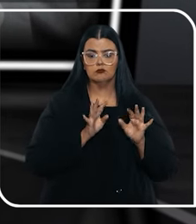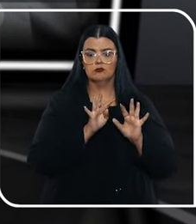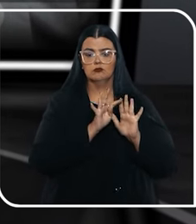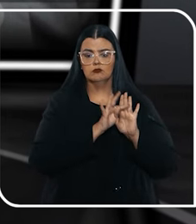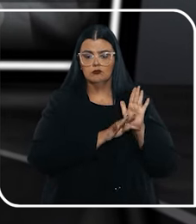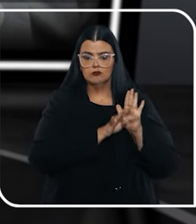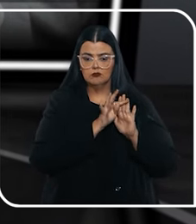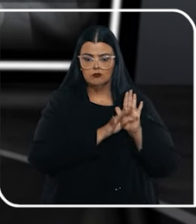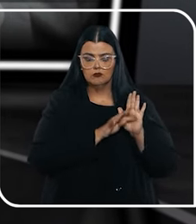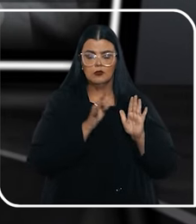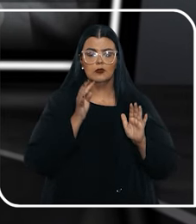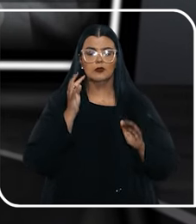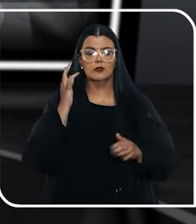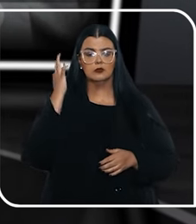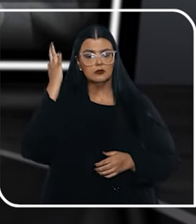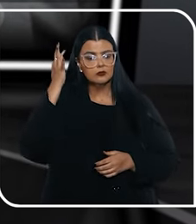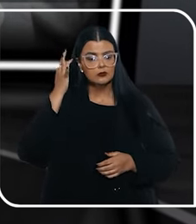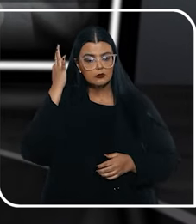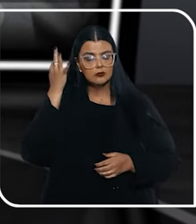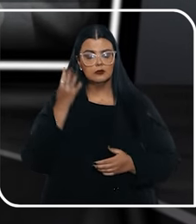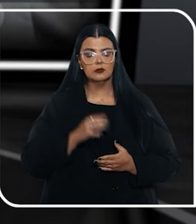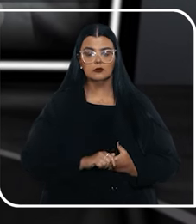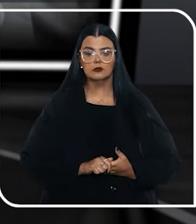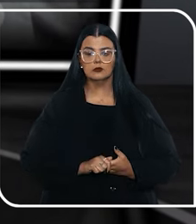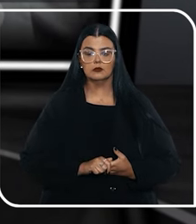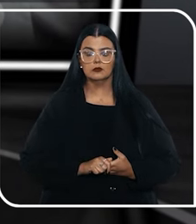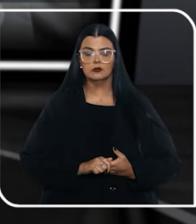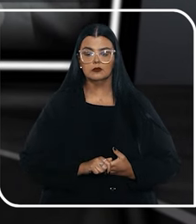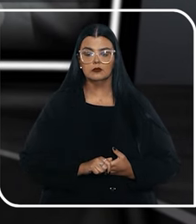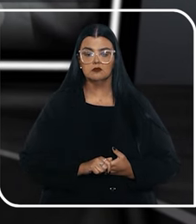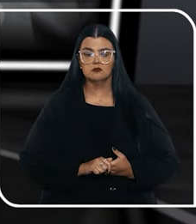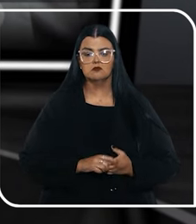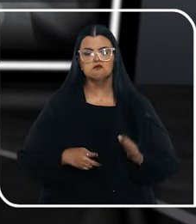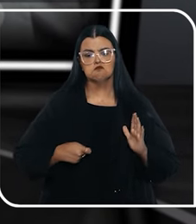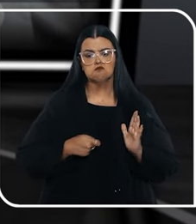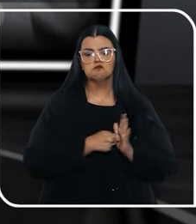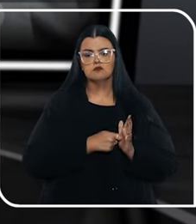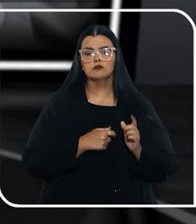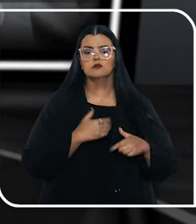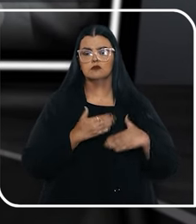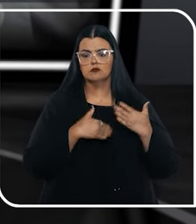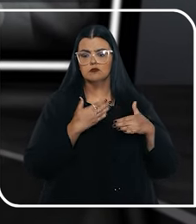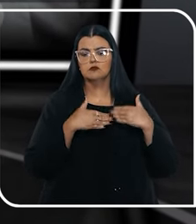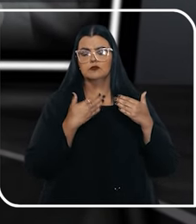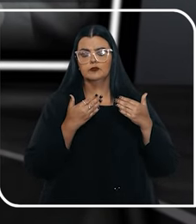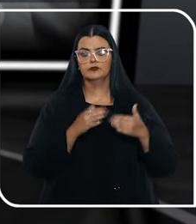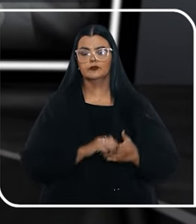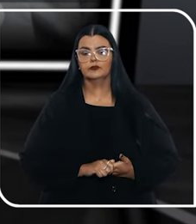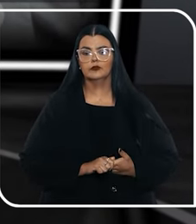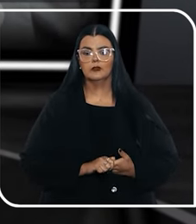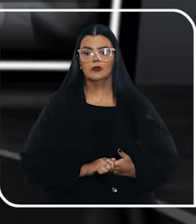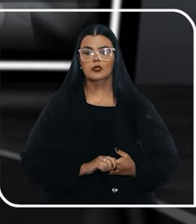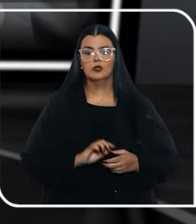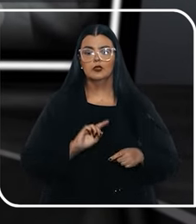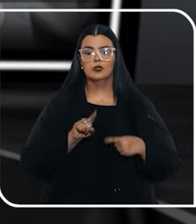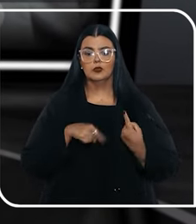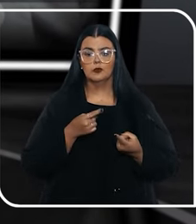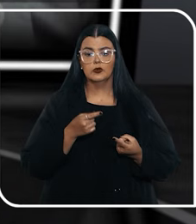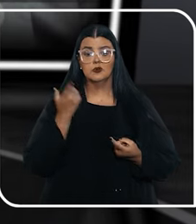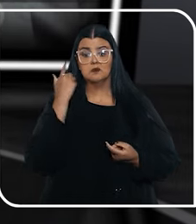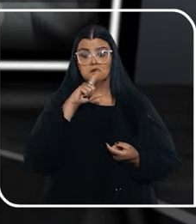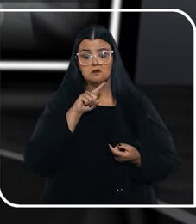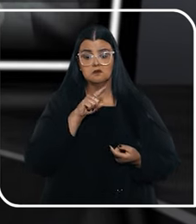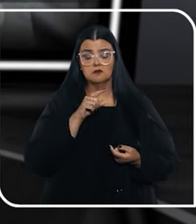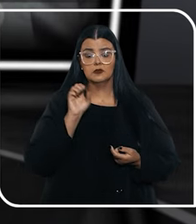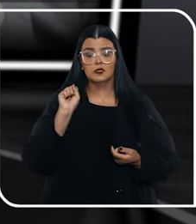construir a tese e tentar levar o mais longe possível. No fim das contas, ela foi